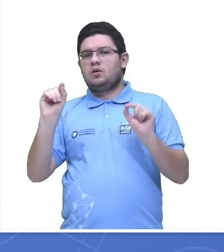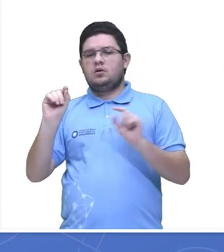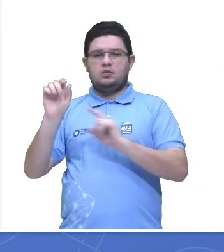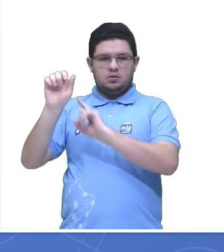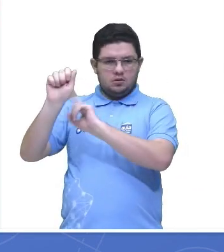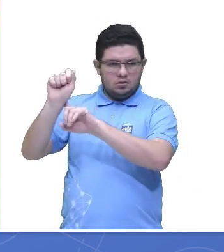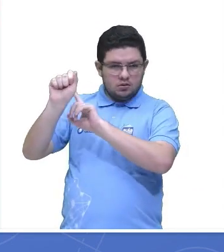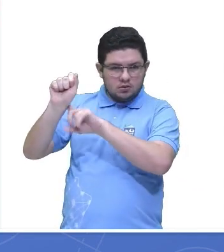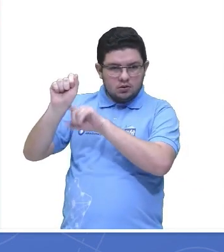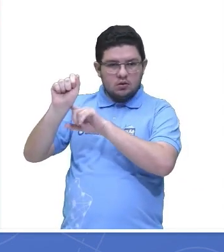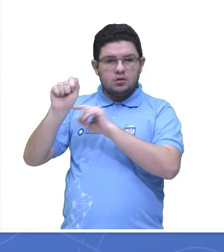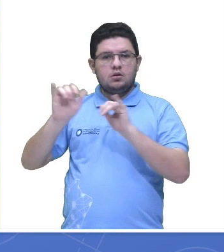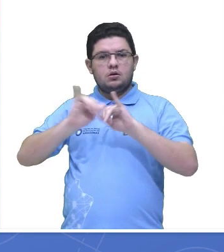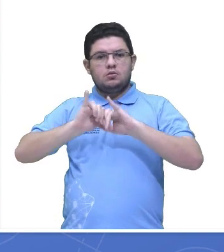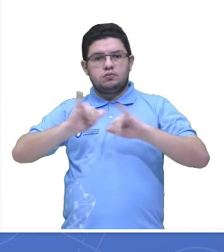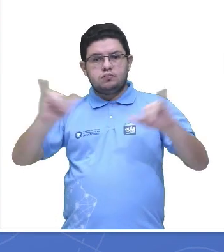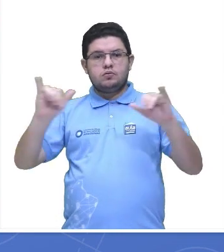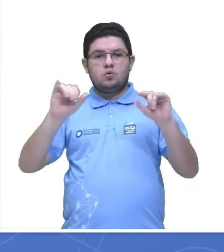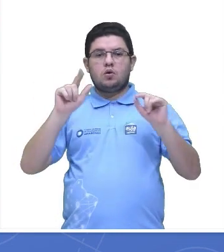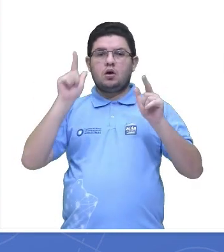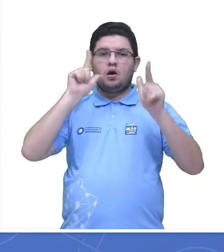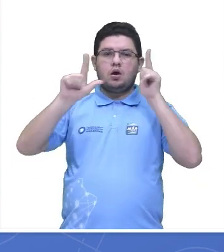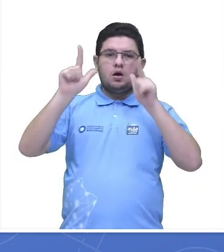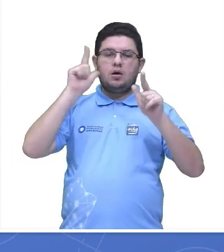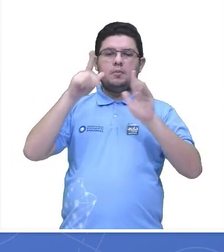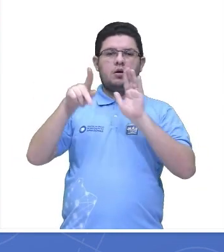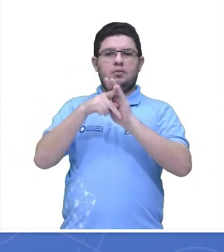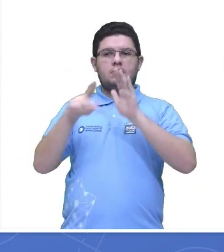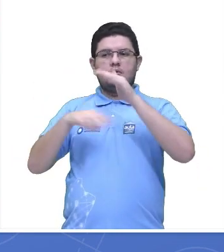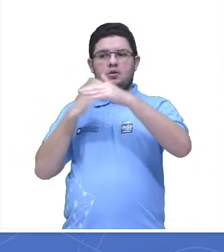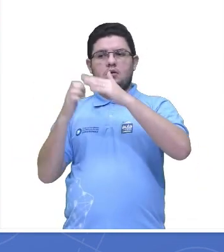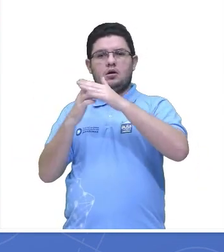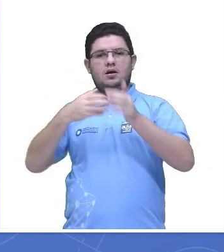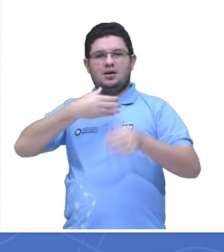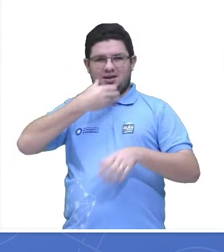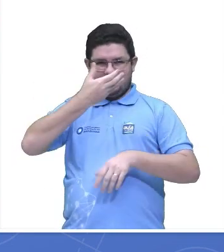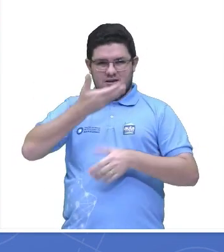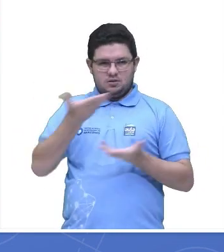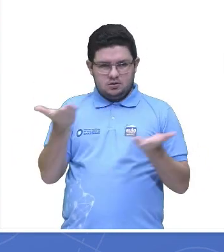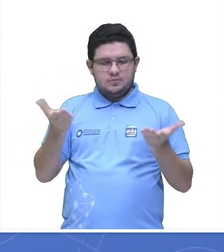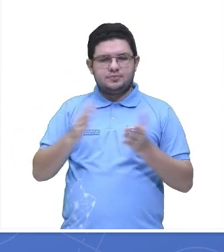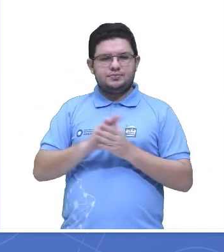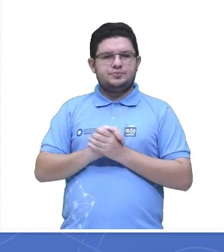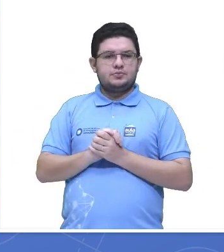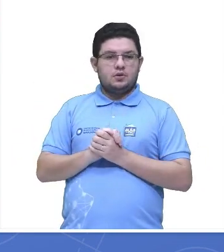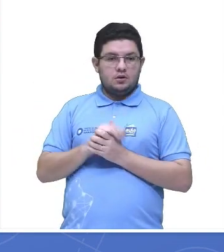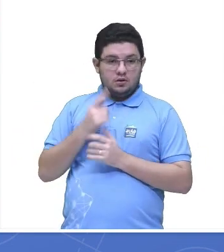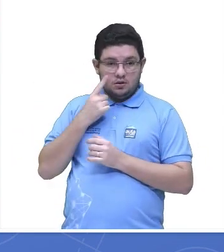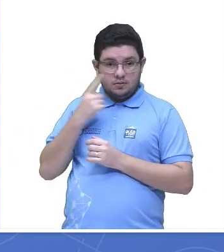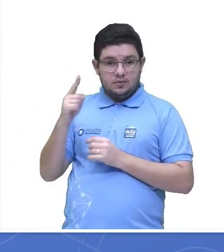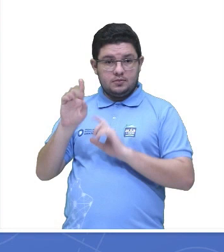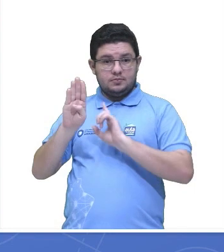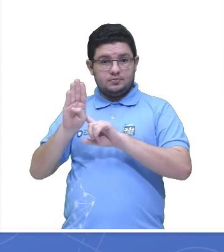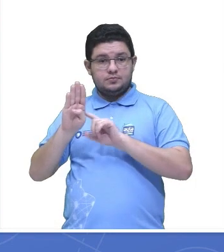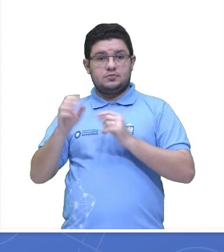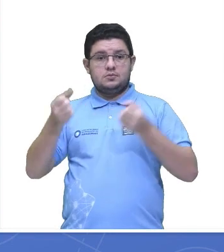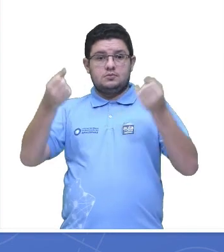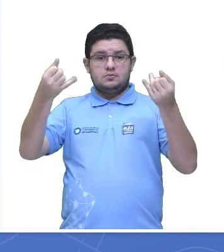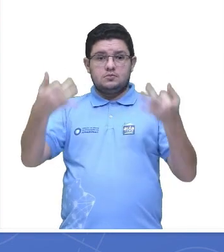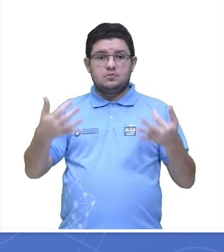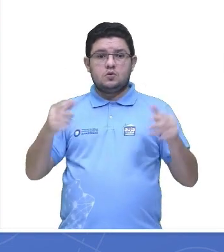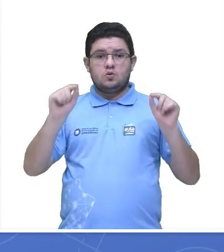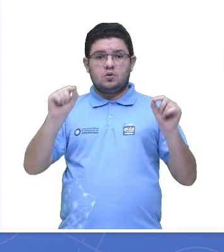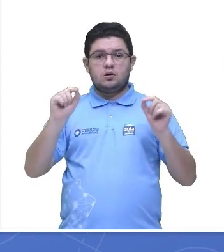dos smartphones. Descrever suas criações na área da tecnologia, enaltecer sua contribuição para o mundo